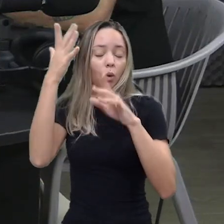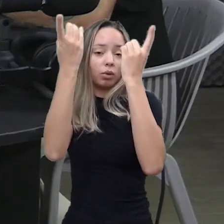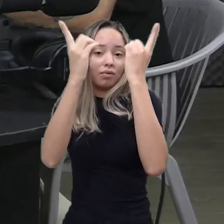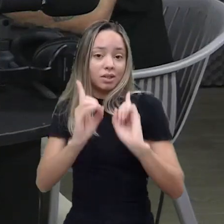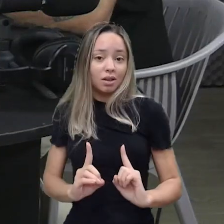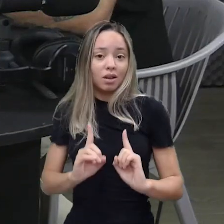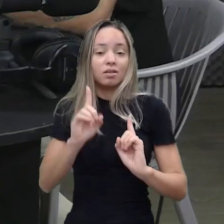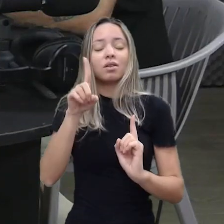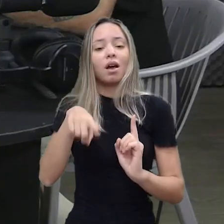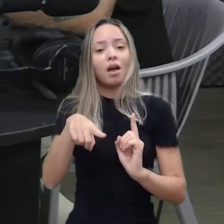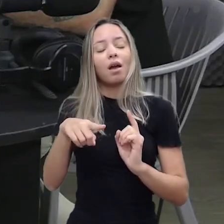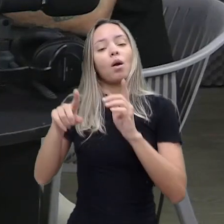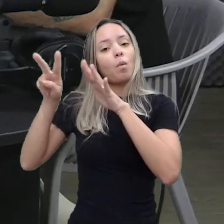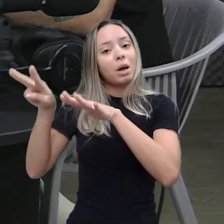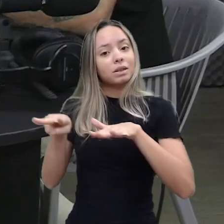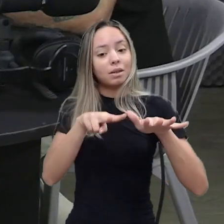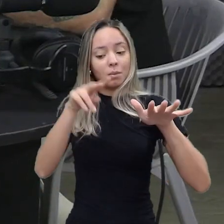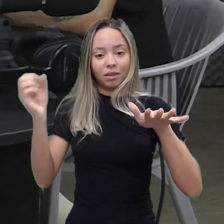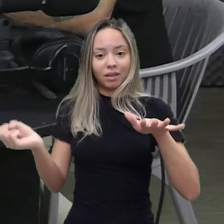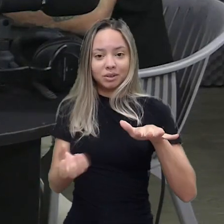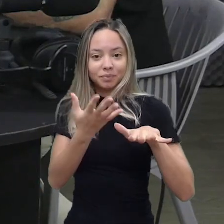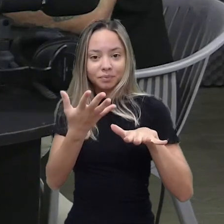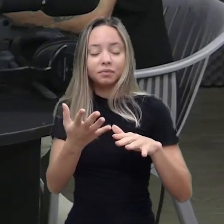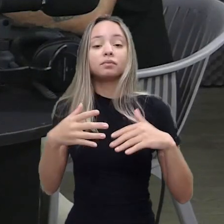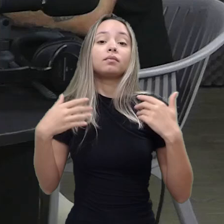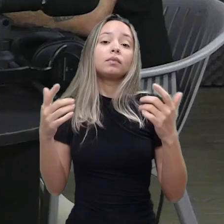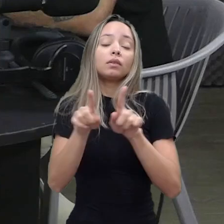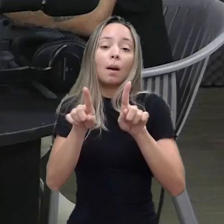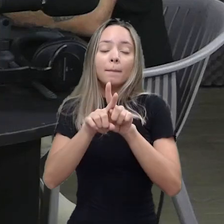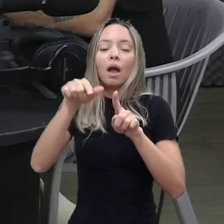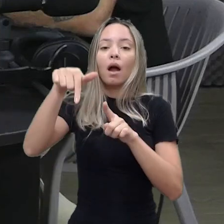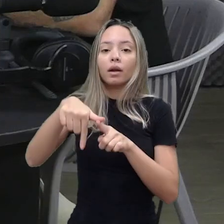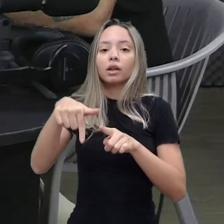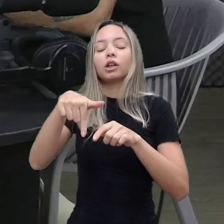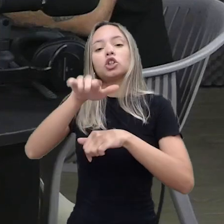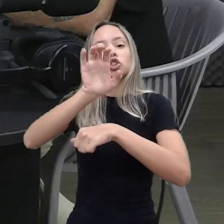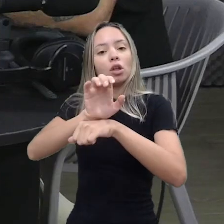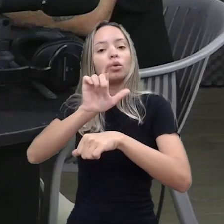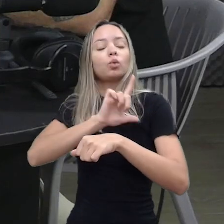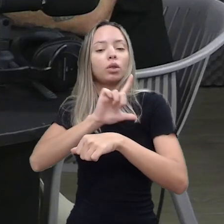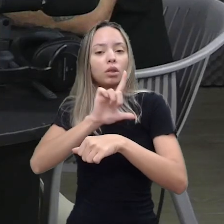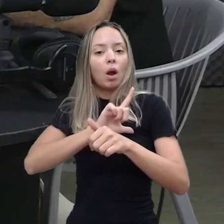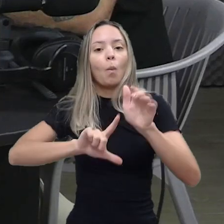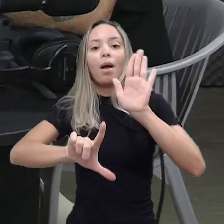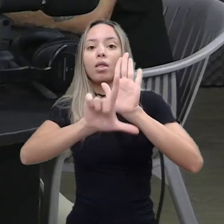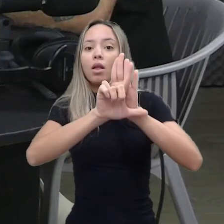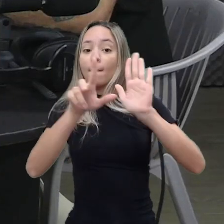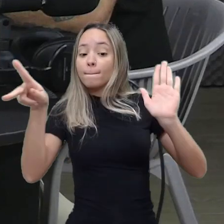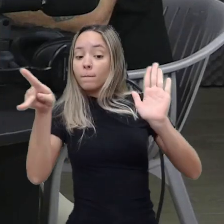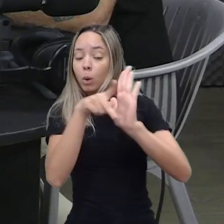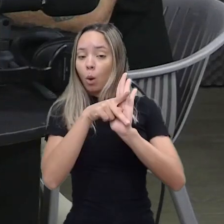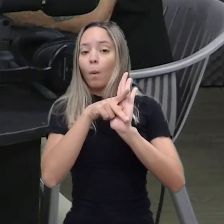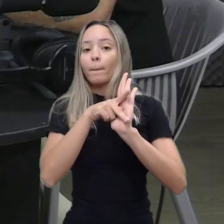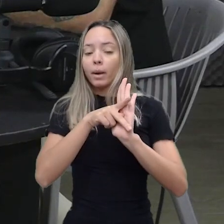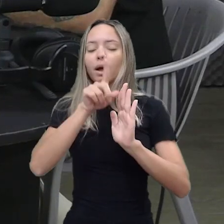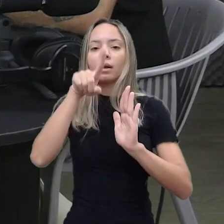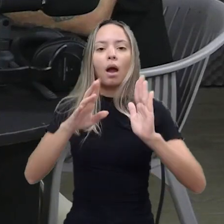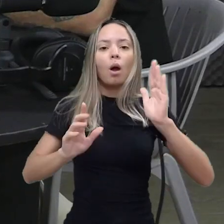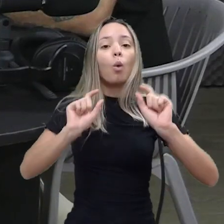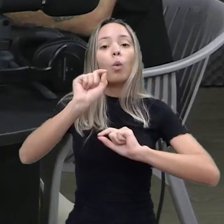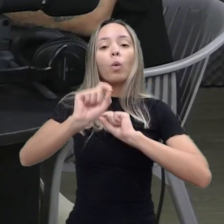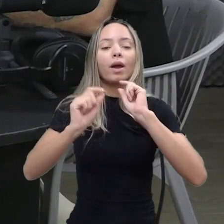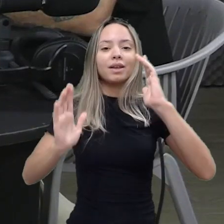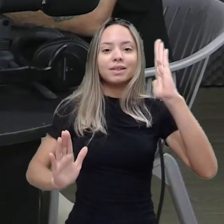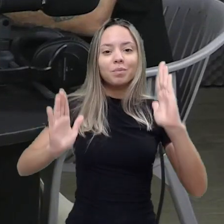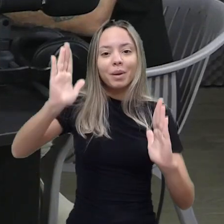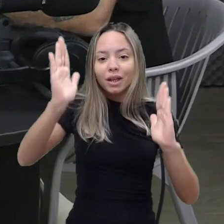semana e que aqui no estado a gente também tem uma lei específica que considera este período também a Semana